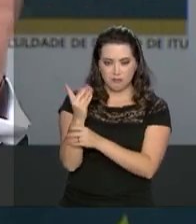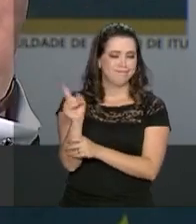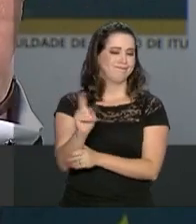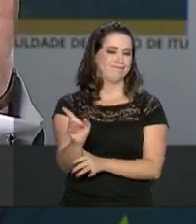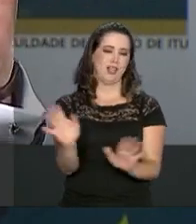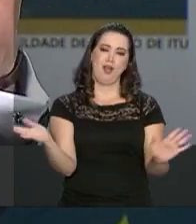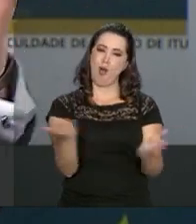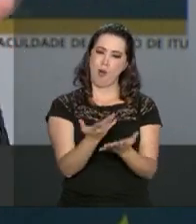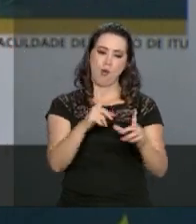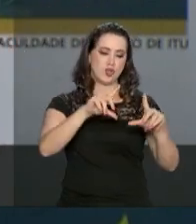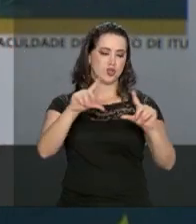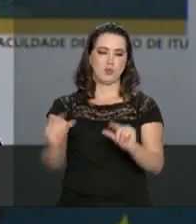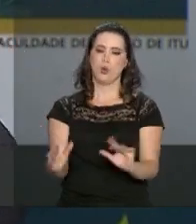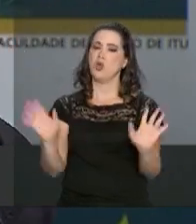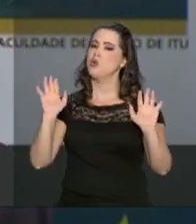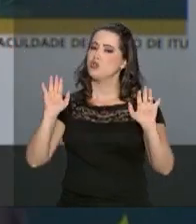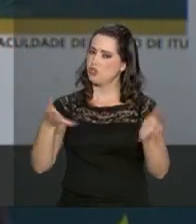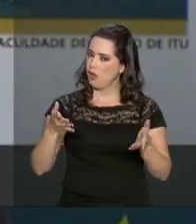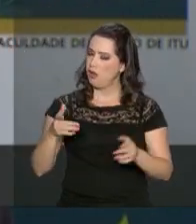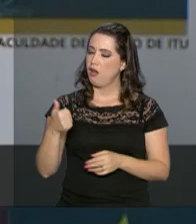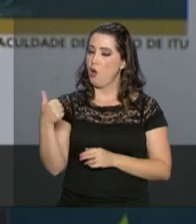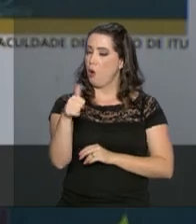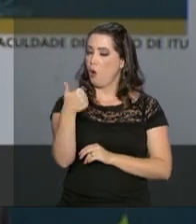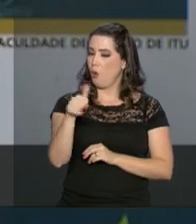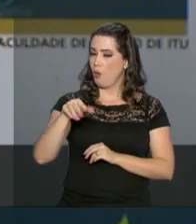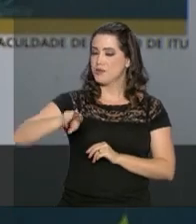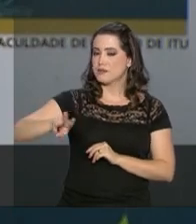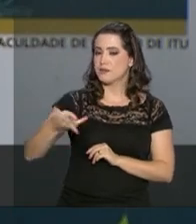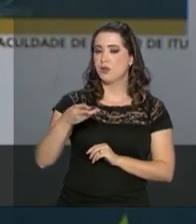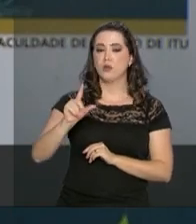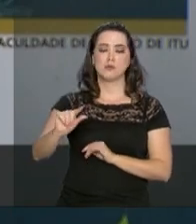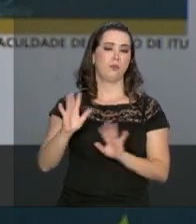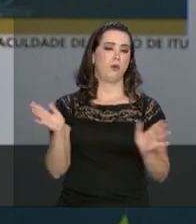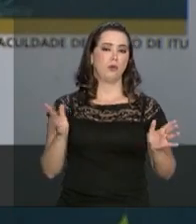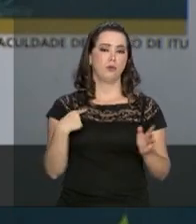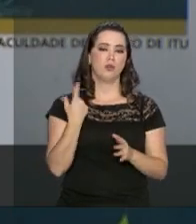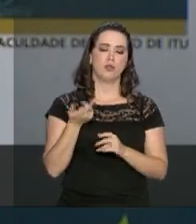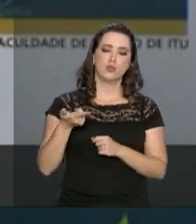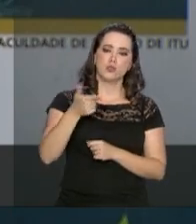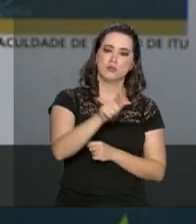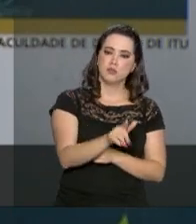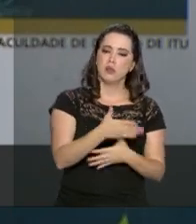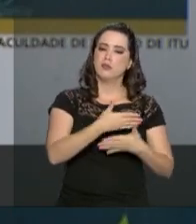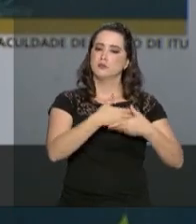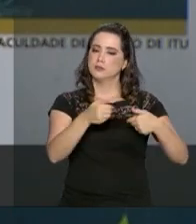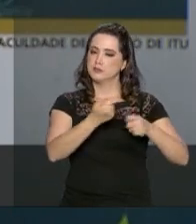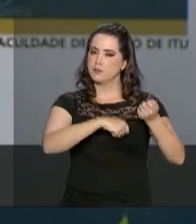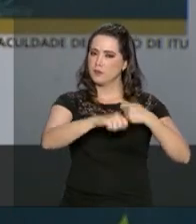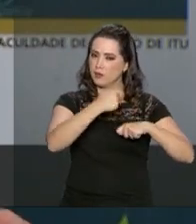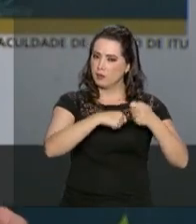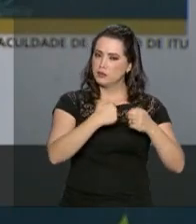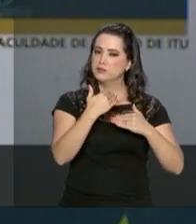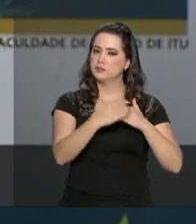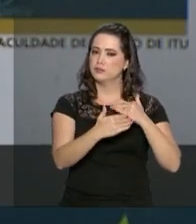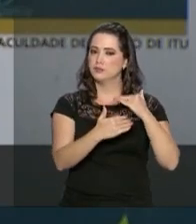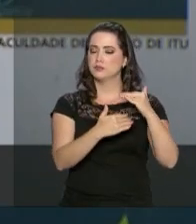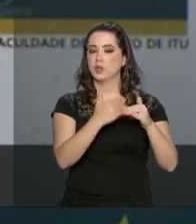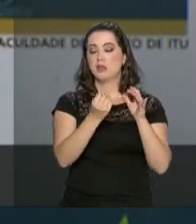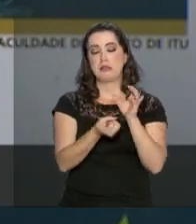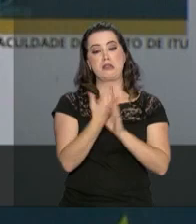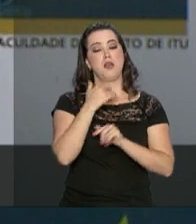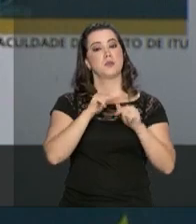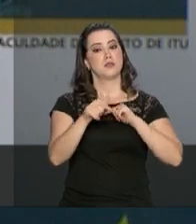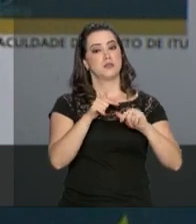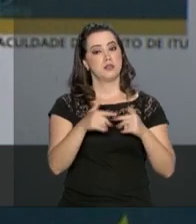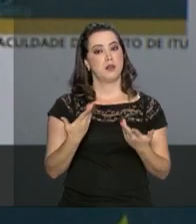e pouco. Portanto, nós, pela recuperação econômica, conseguimos gerar